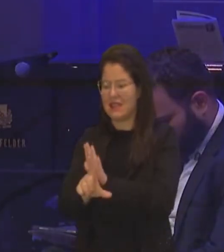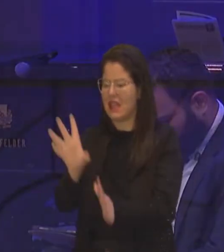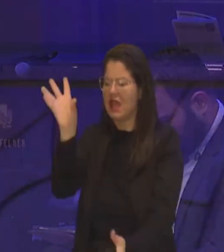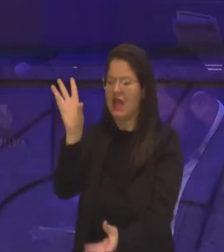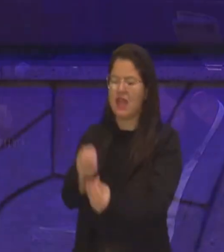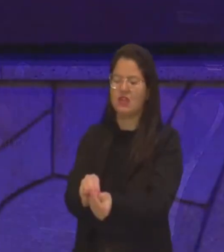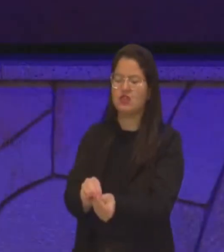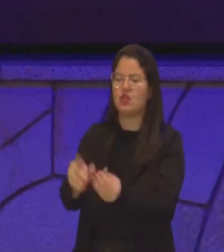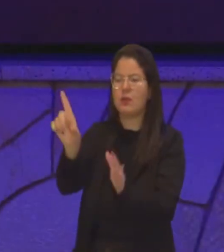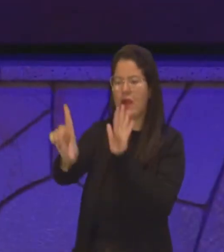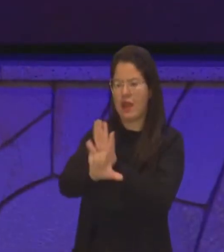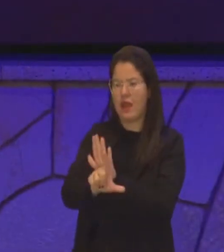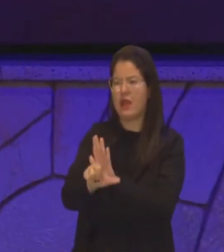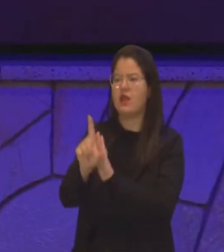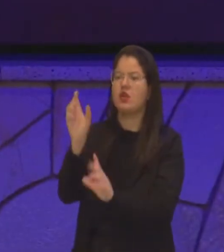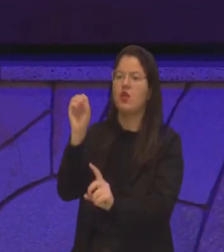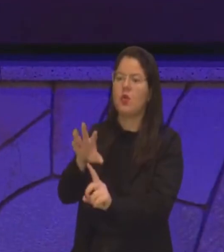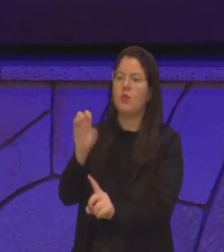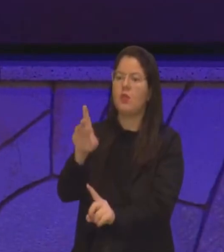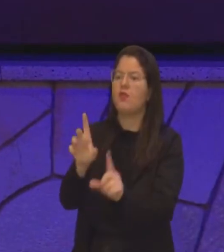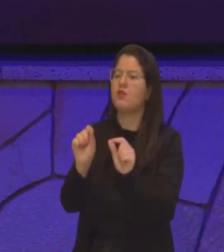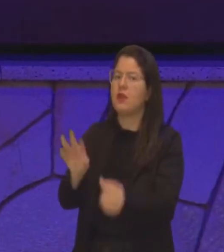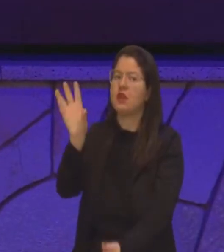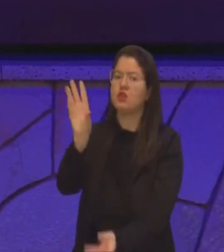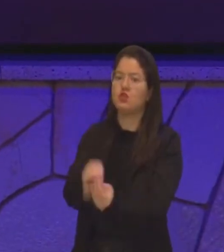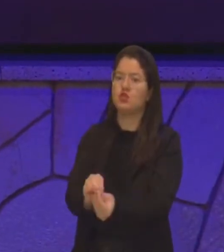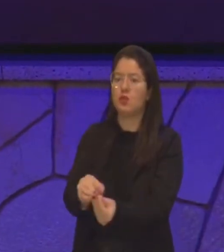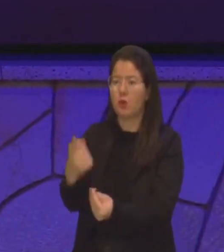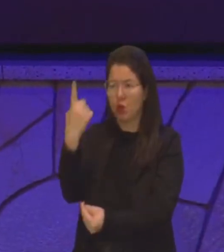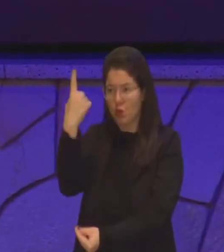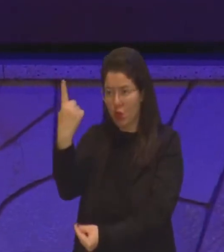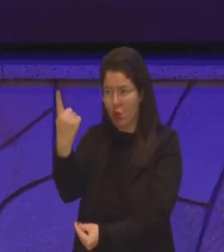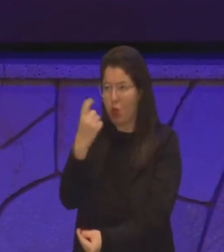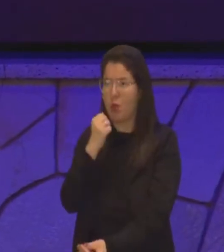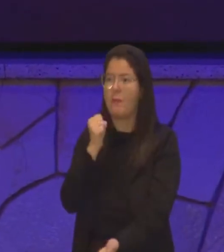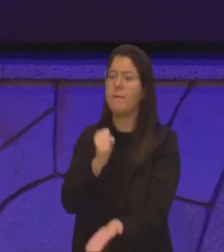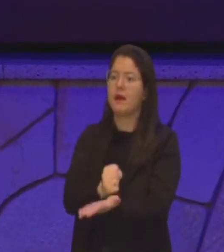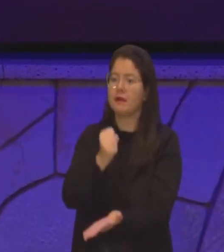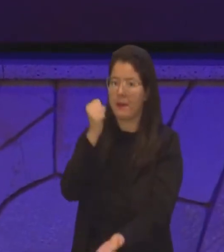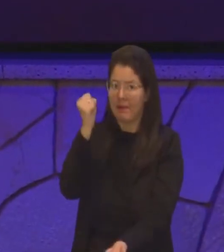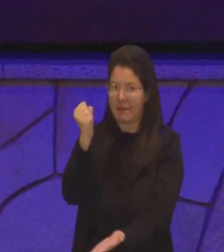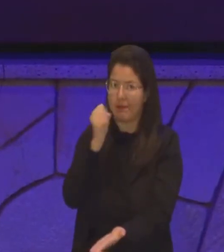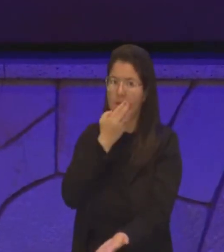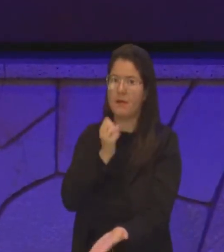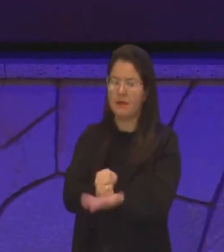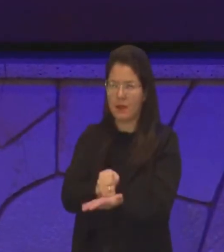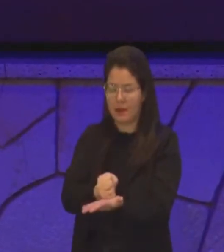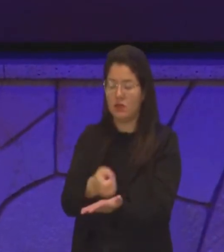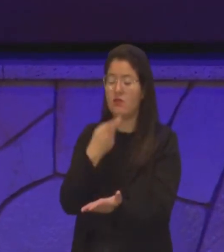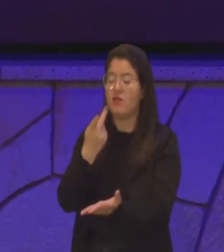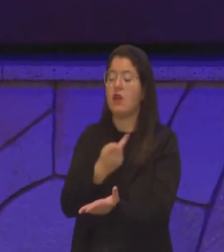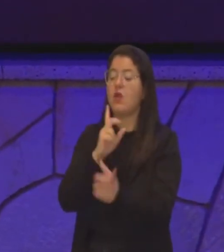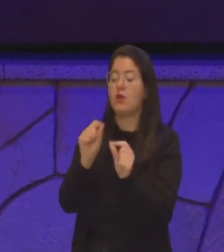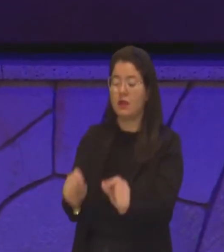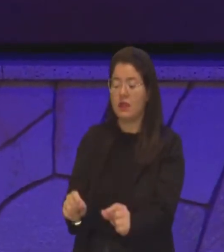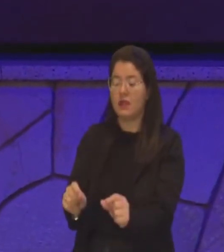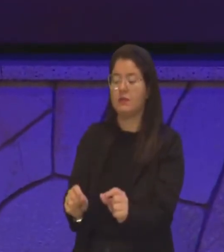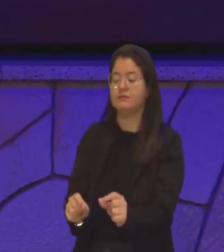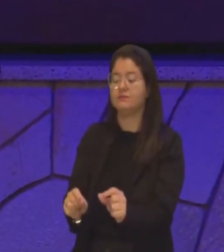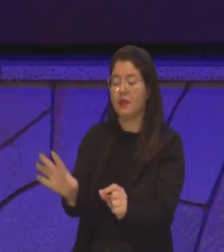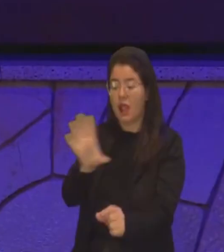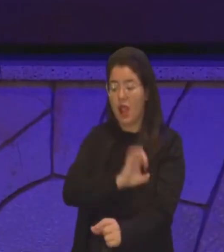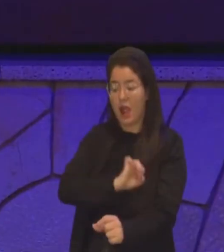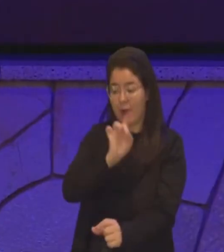os profetas em um grande mandamento: amarás o Senhor, teu Deus, e